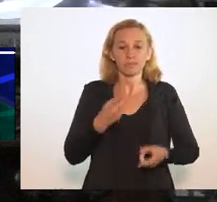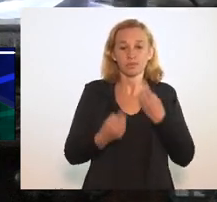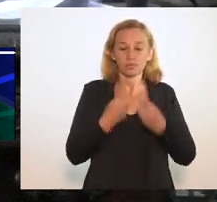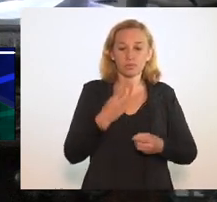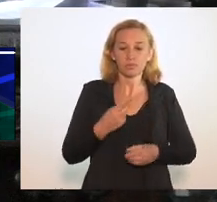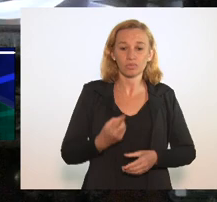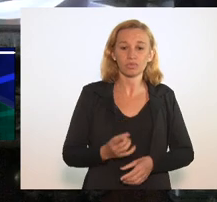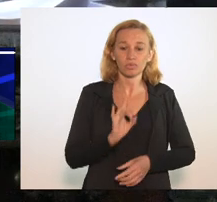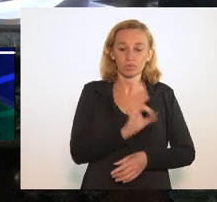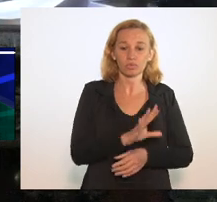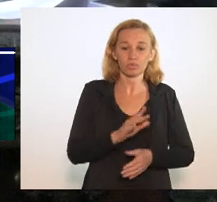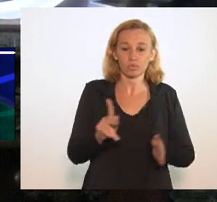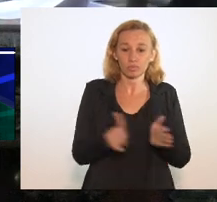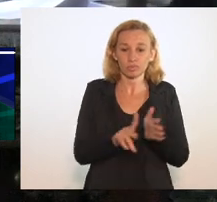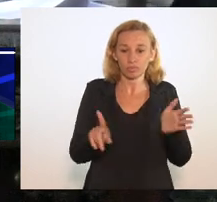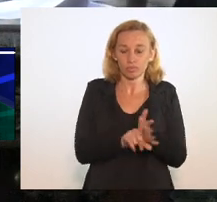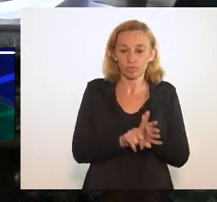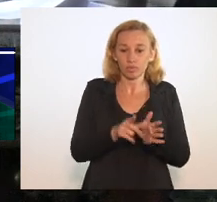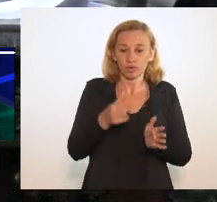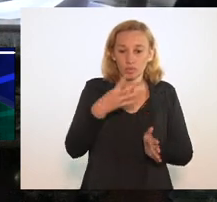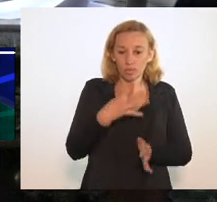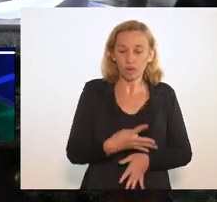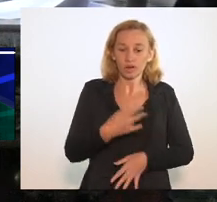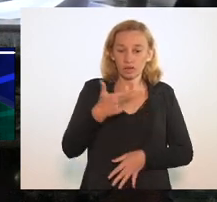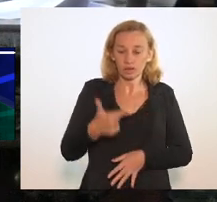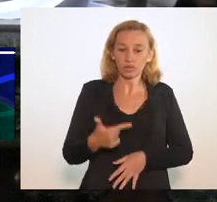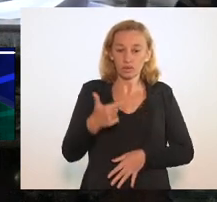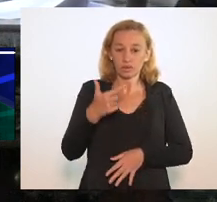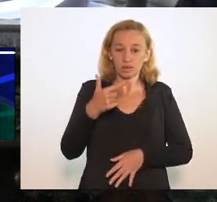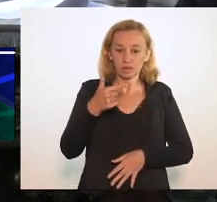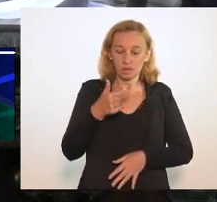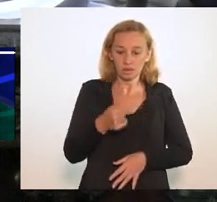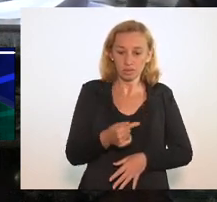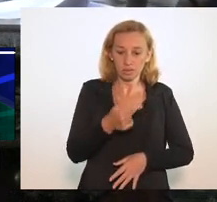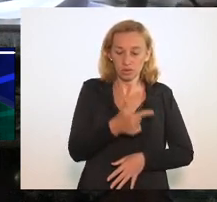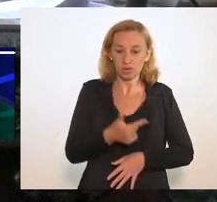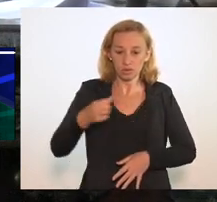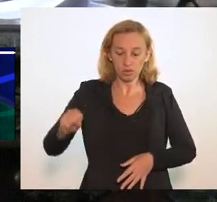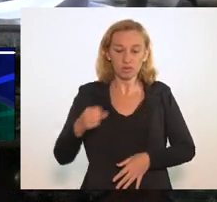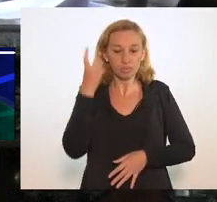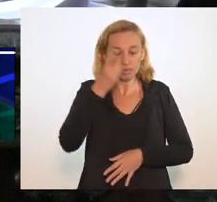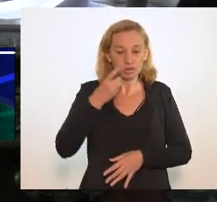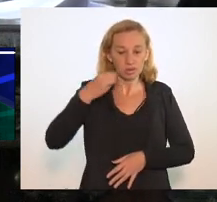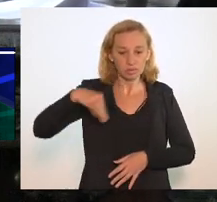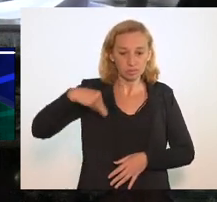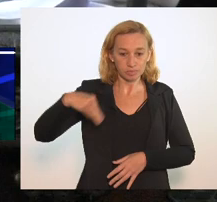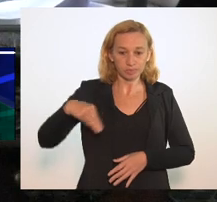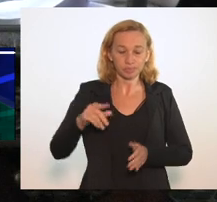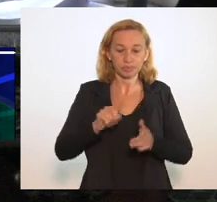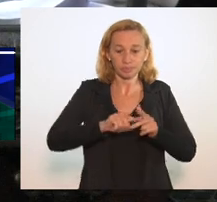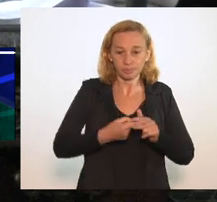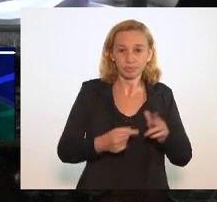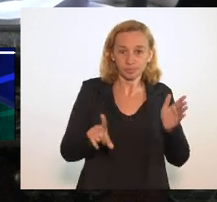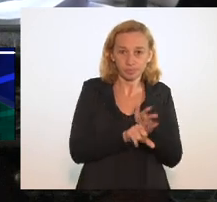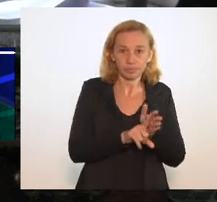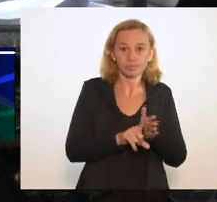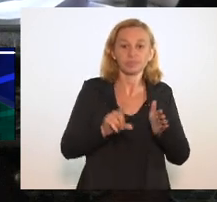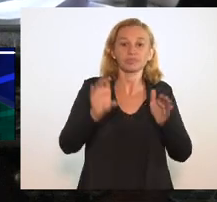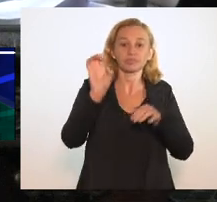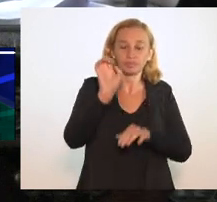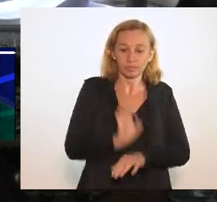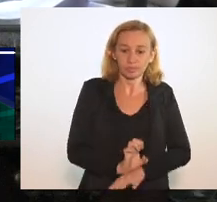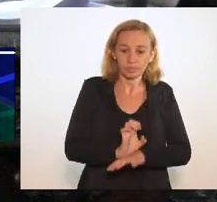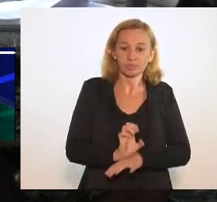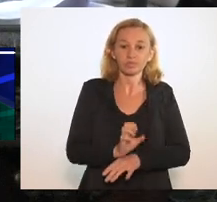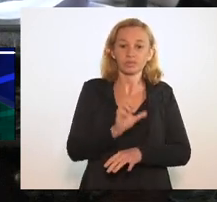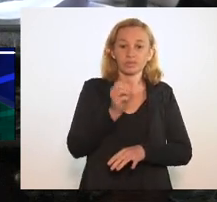única... Projeto de Lei 4276, de 18, de autoria do deputado Carlos Mink, que altera a Lei Estadual 7.191, de 6